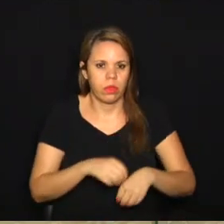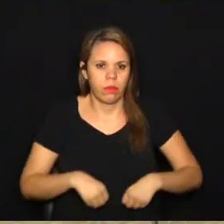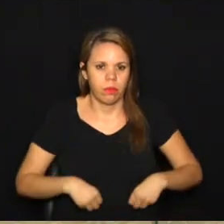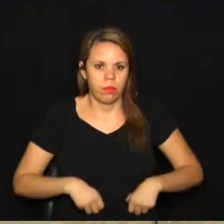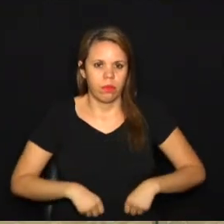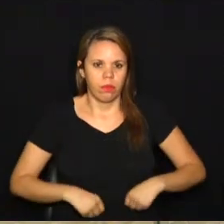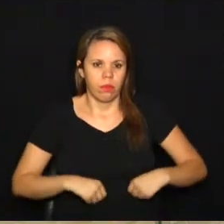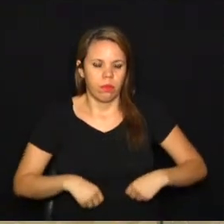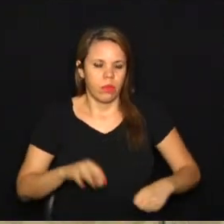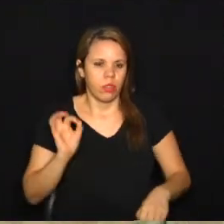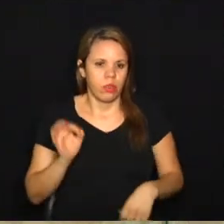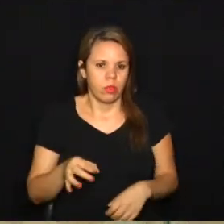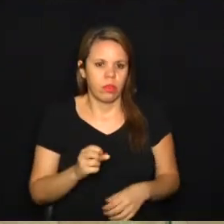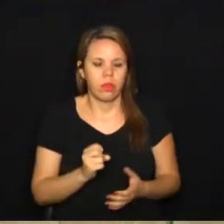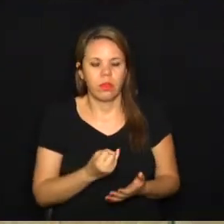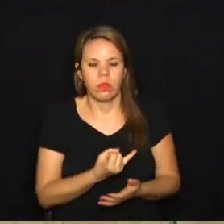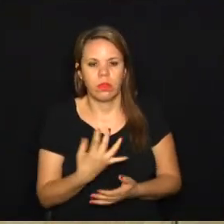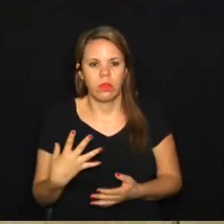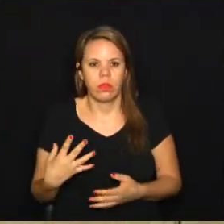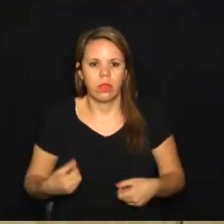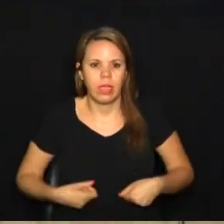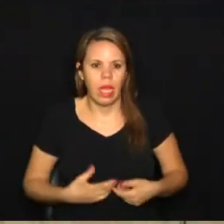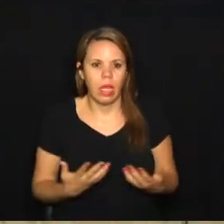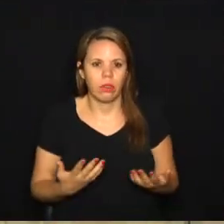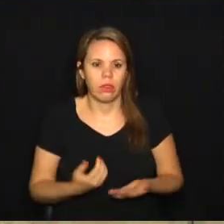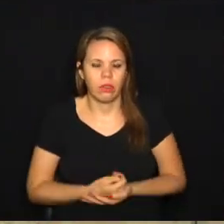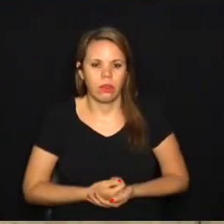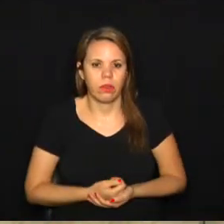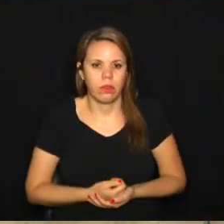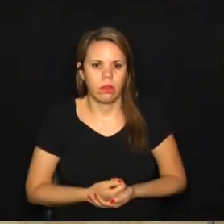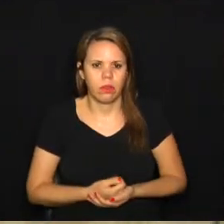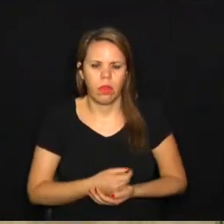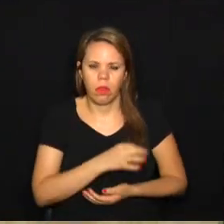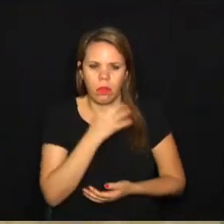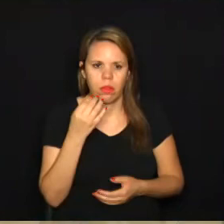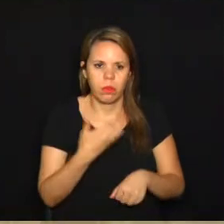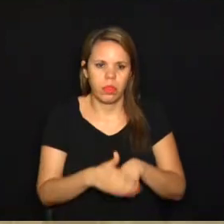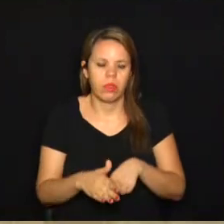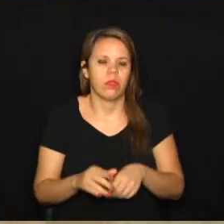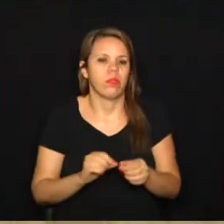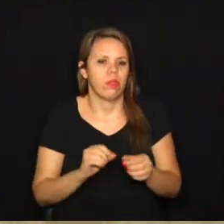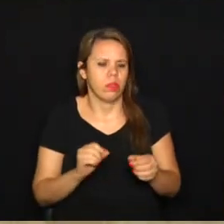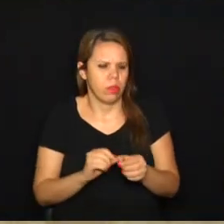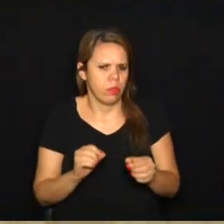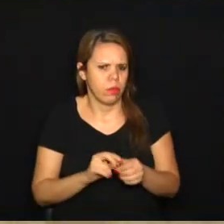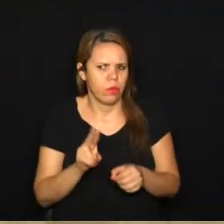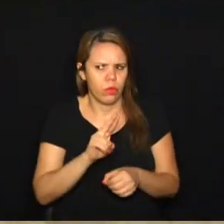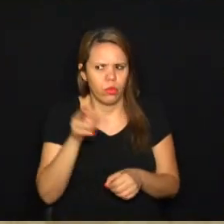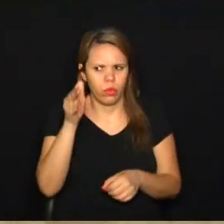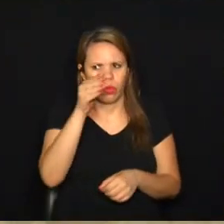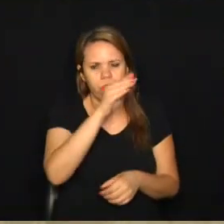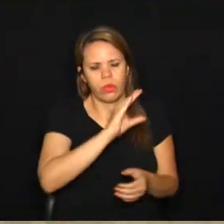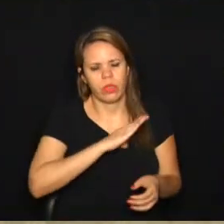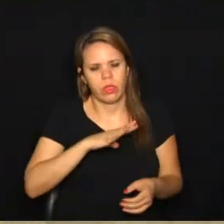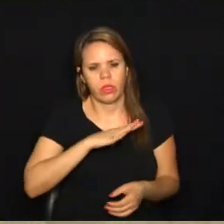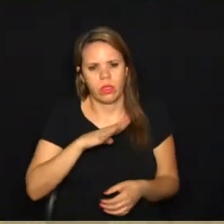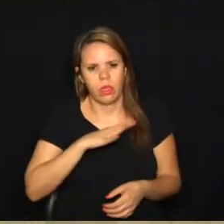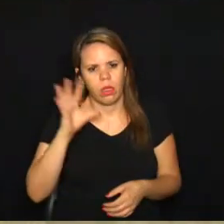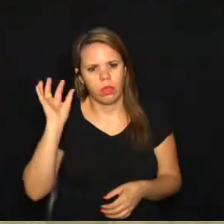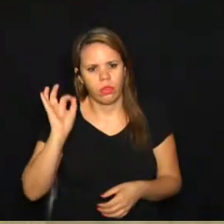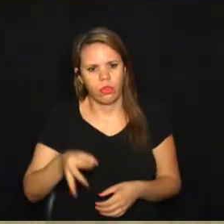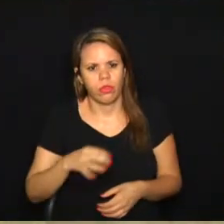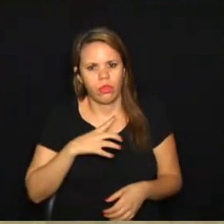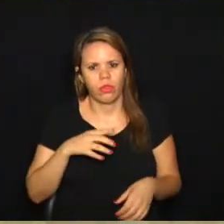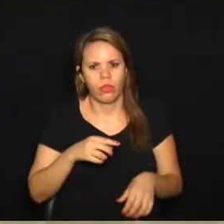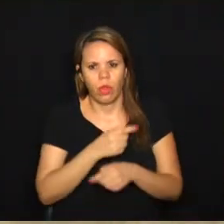e com certeza os demais gastos muito bem aplicados na cidade e com certeza isso